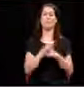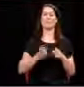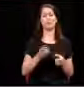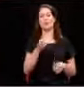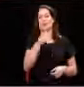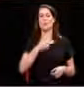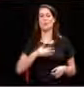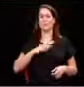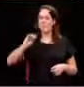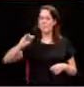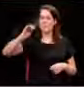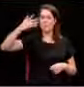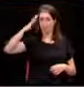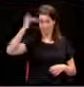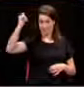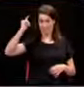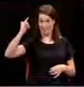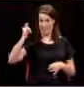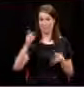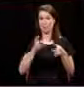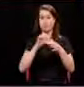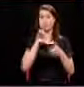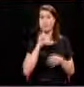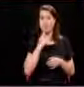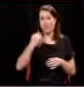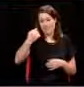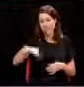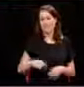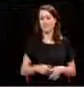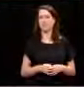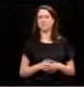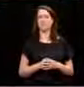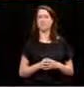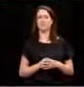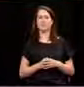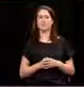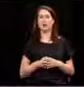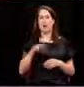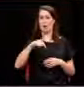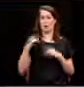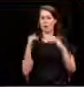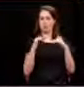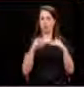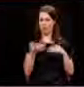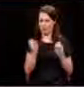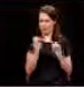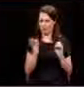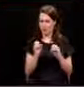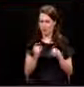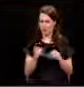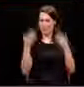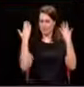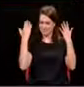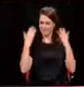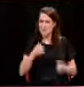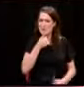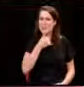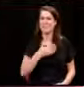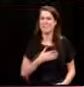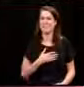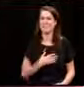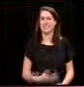ti. E hoje não há futebol muito bem visto este programa. Saudações benfiquistas. Obrigado, Ricardo.